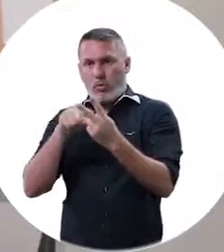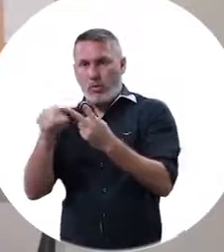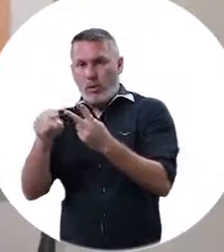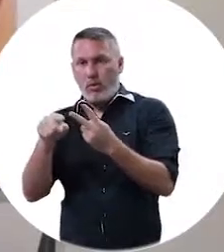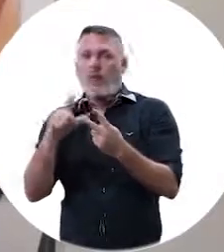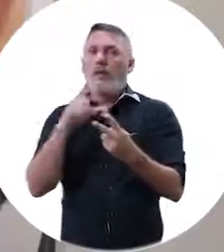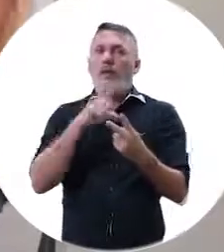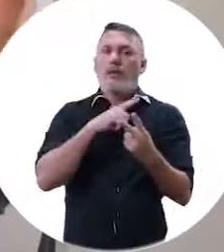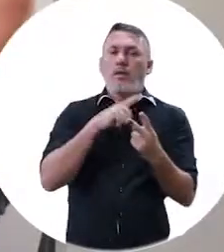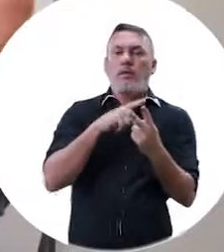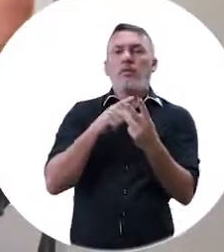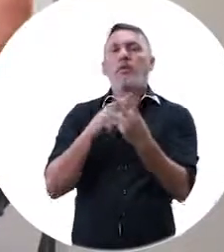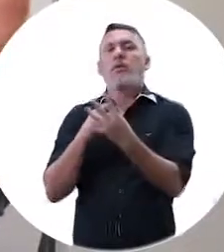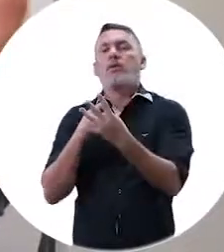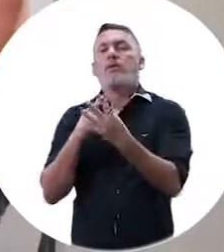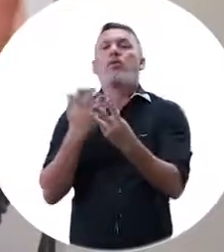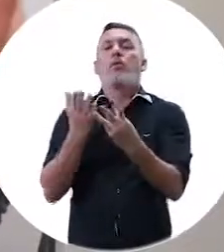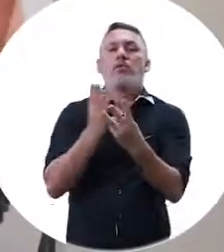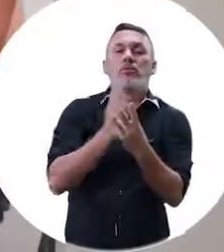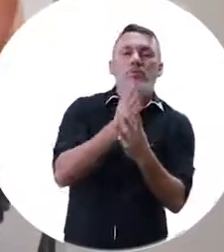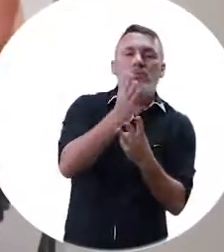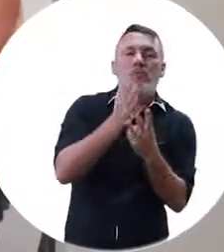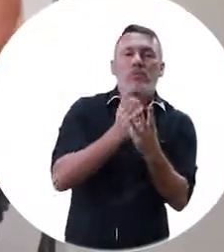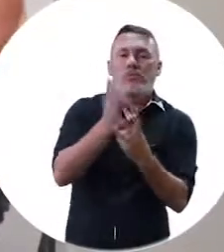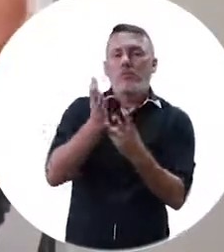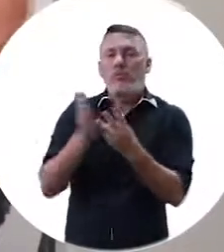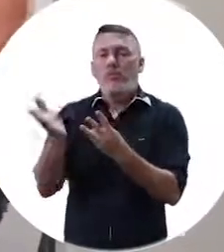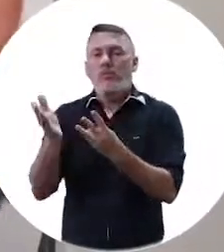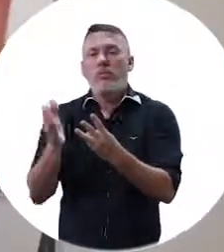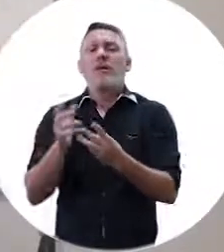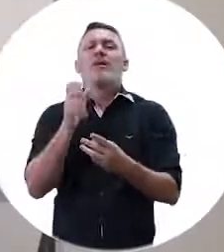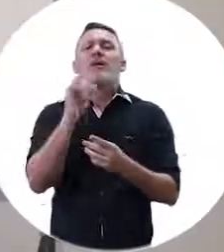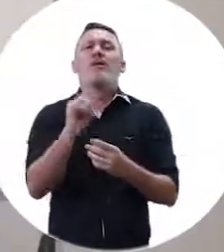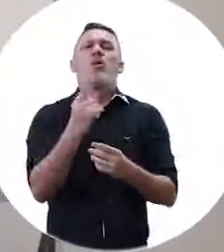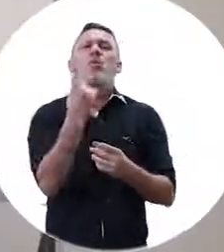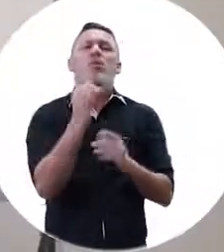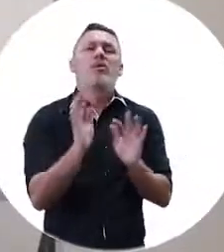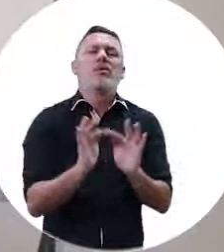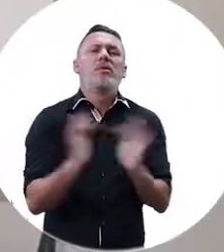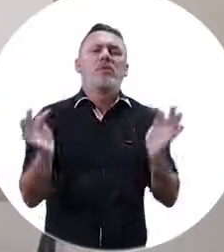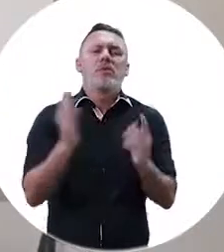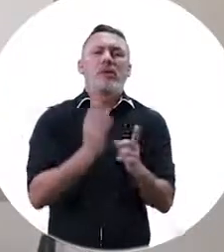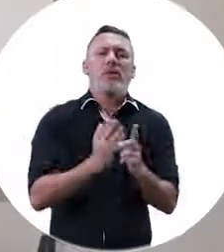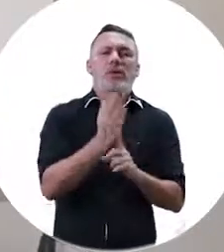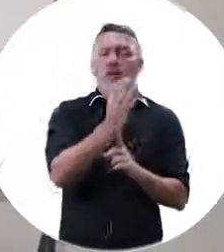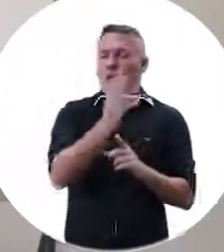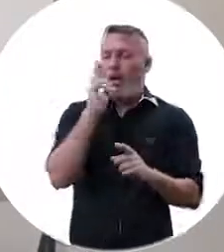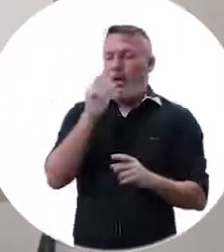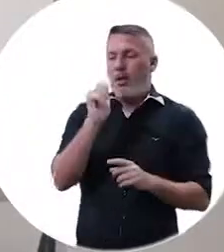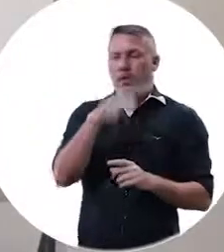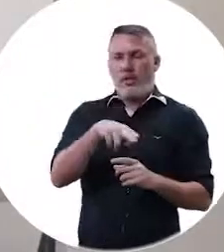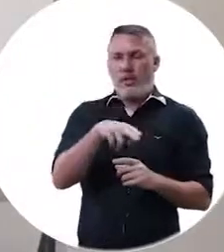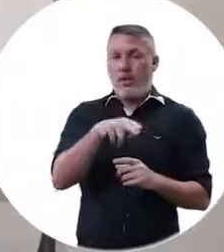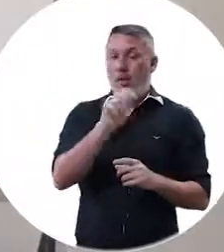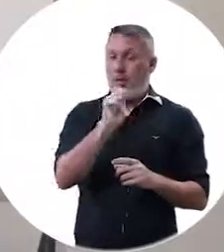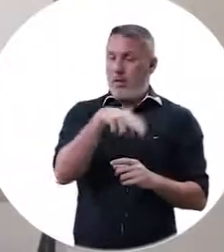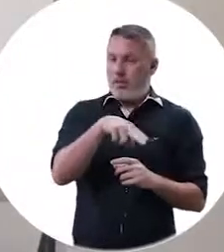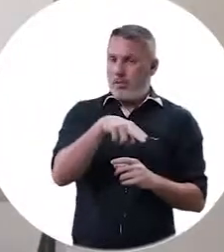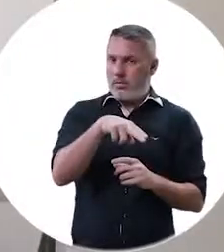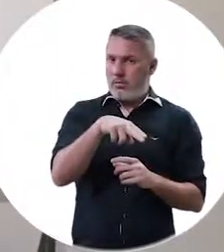cadeia dupla ou se tiver uma cadeia com uma ligação tripla. Se for somente com ligação simples,